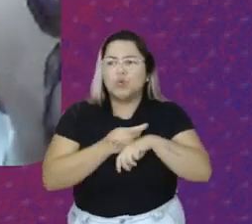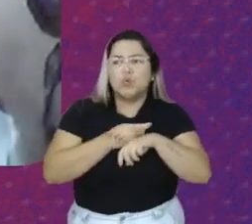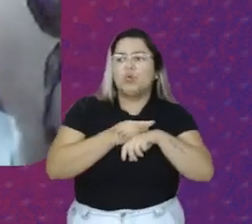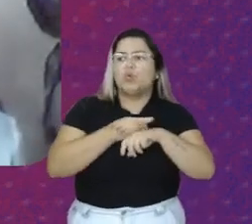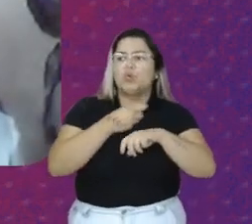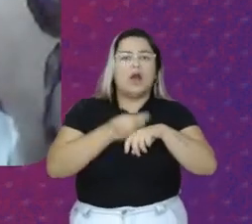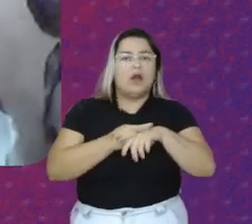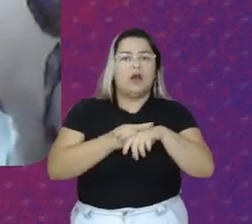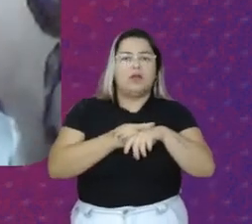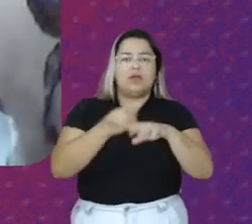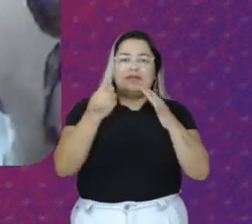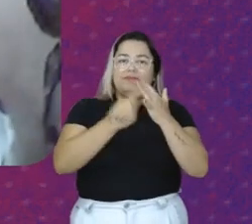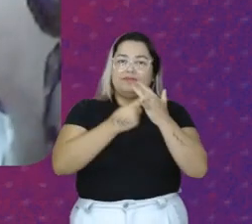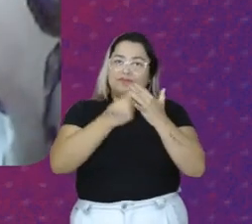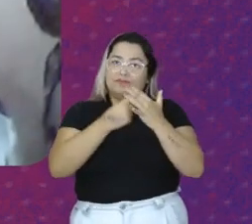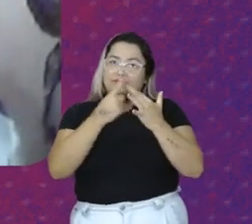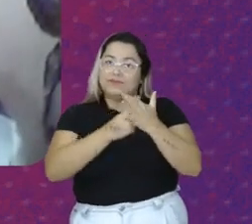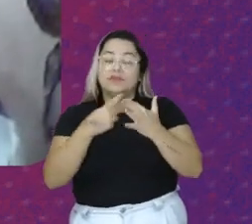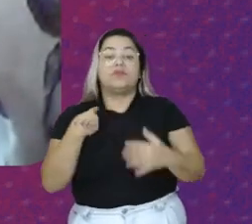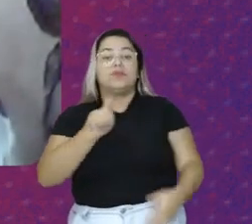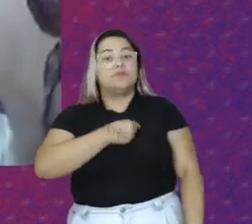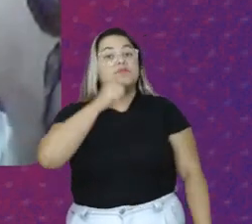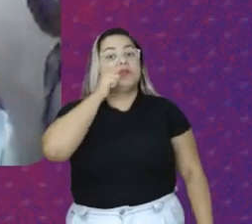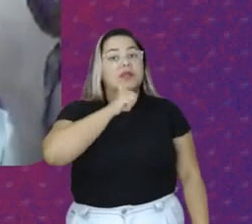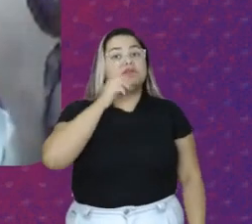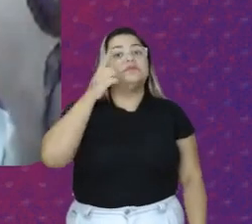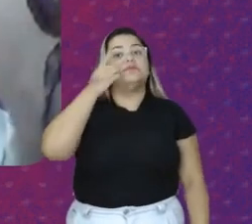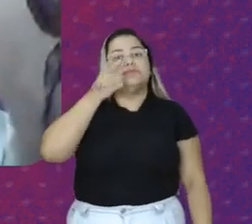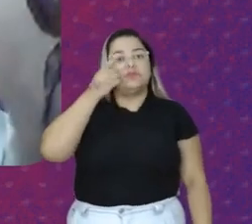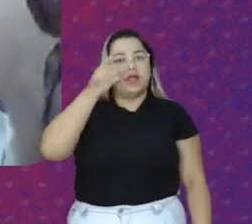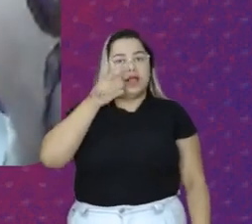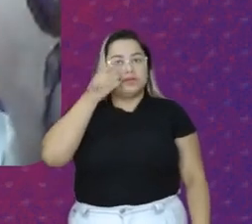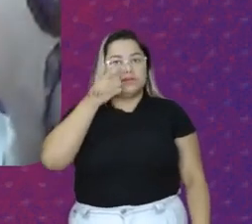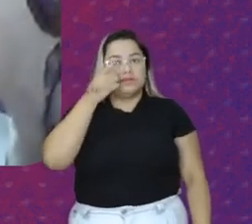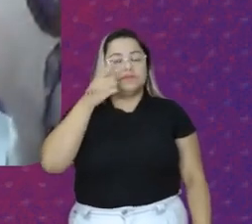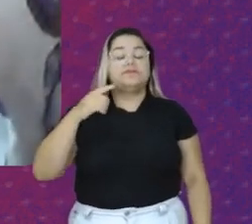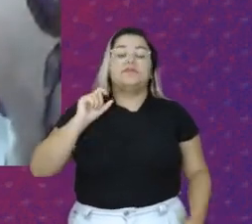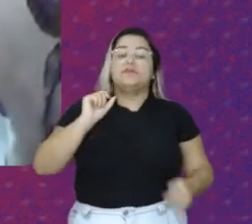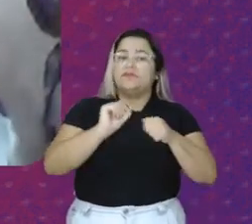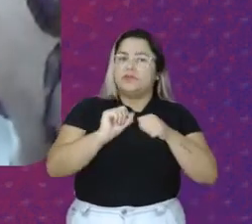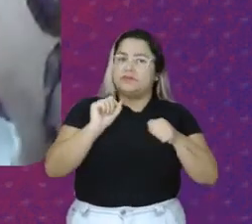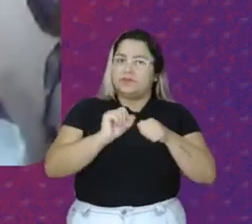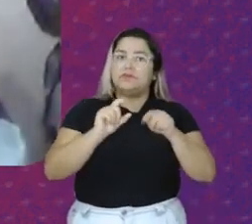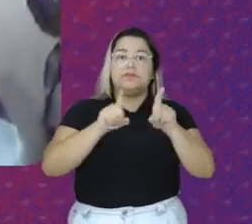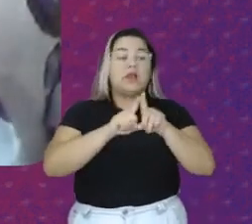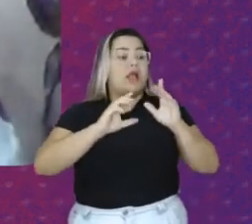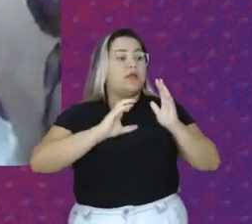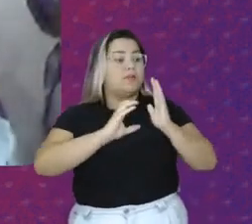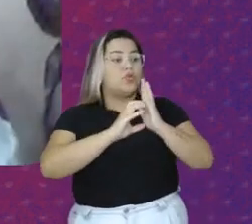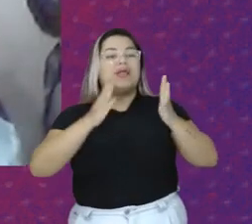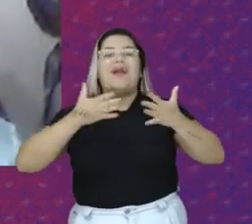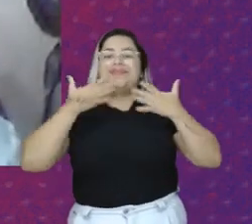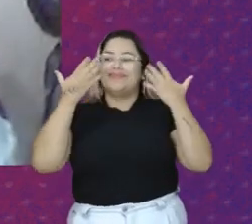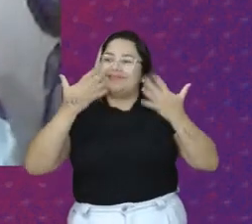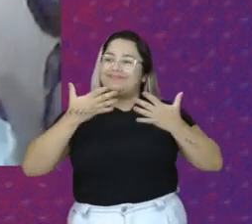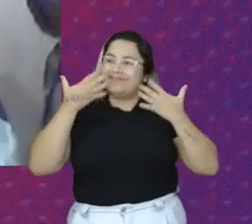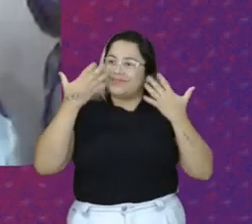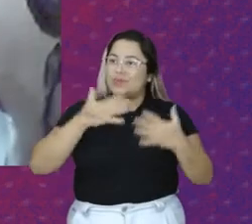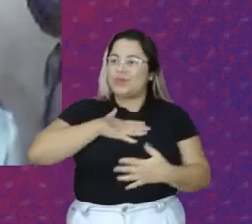Mas, entre nós, mulheres candidatas, nós fizemos, sim, essa campanha com muita alegria, com